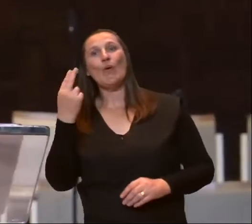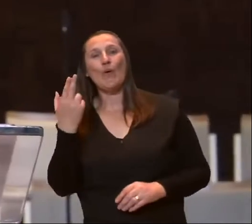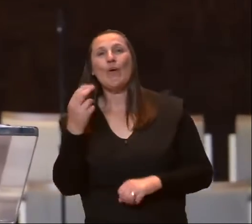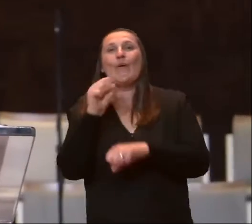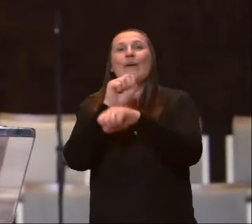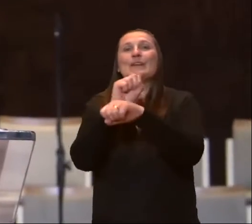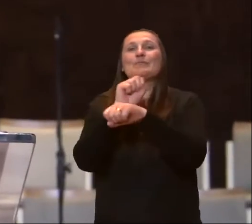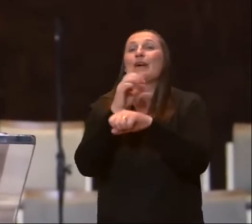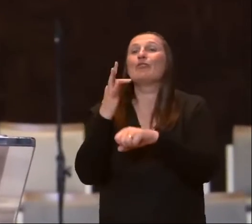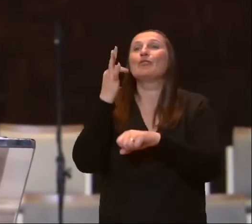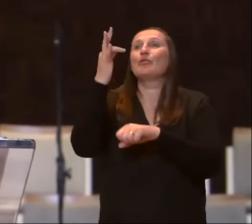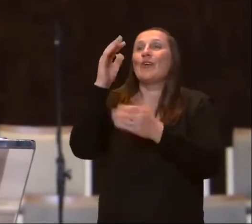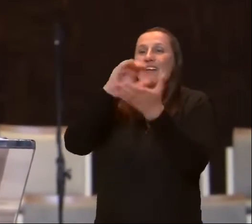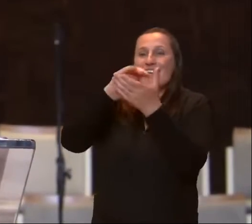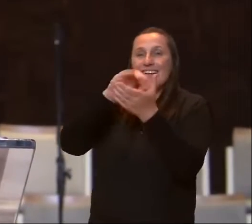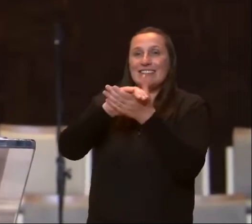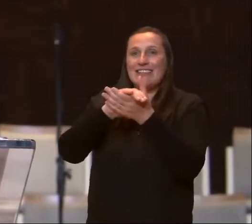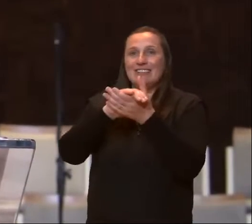são solteiros?